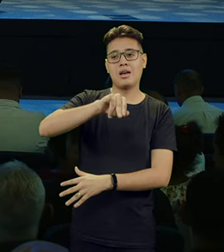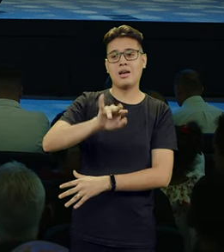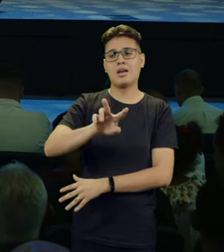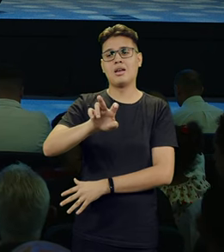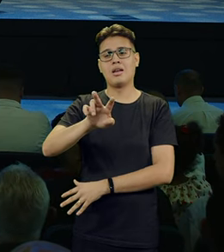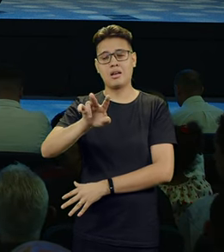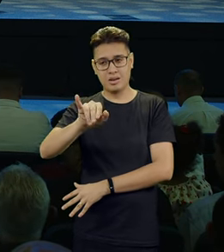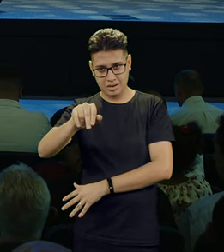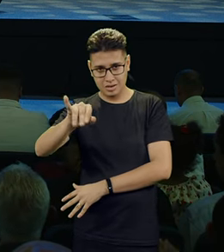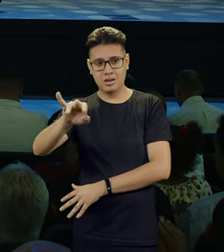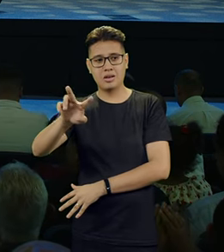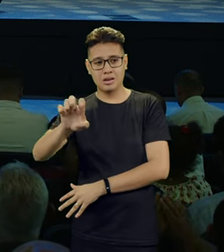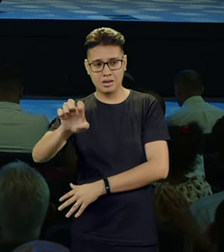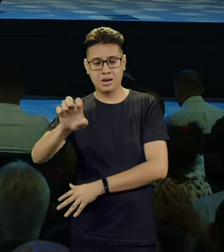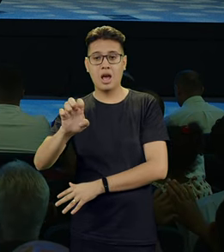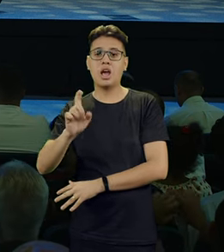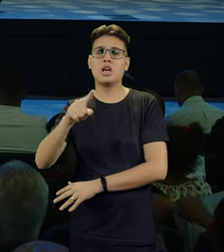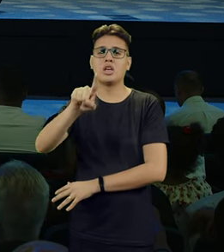Tarsis.